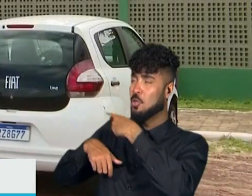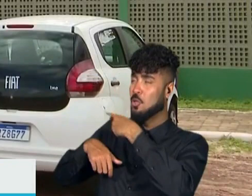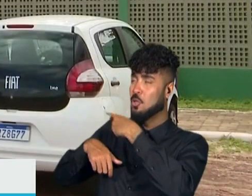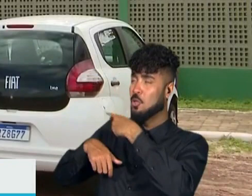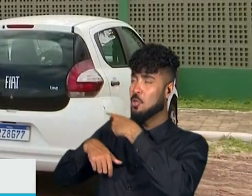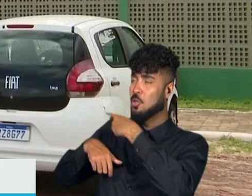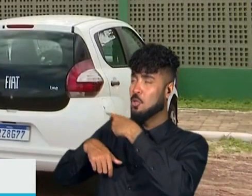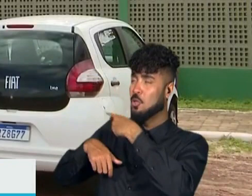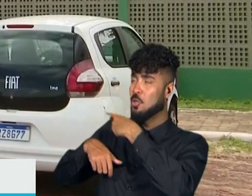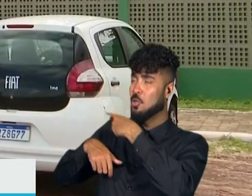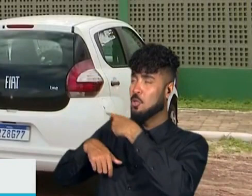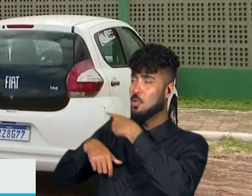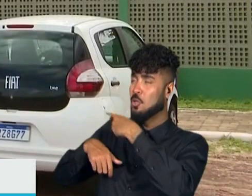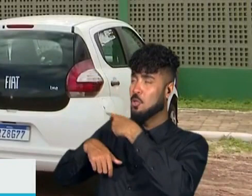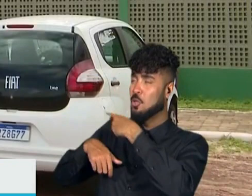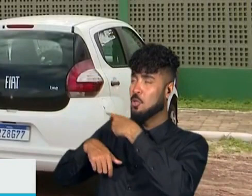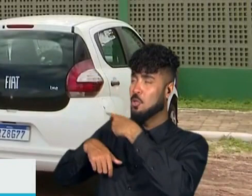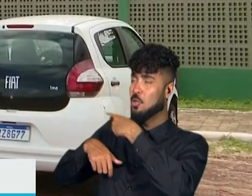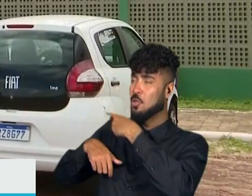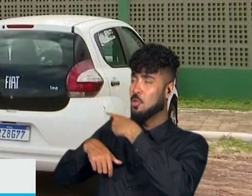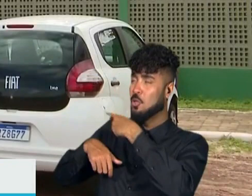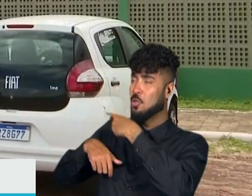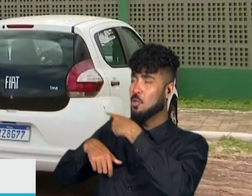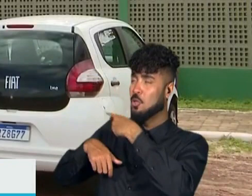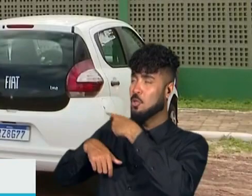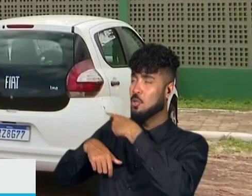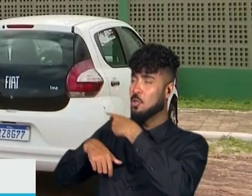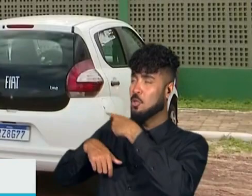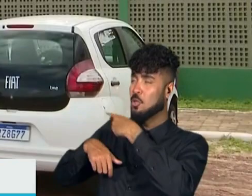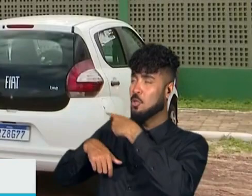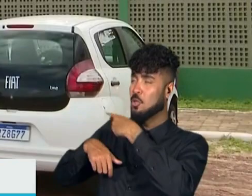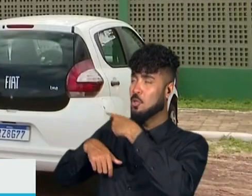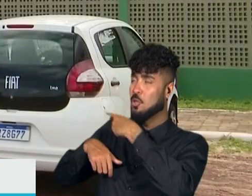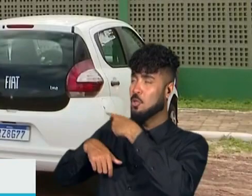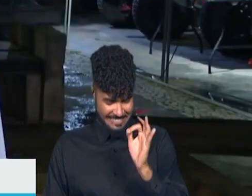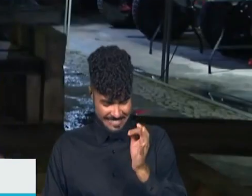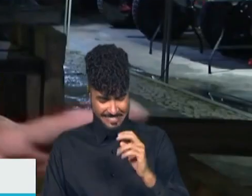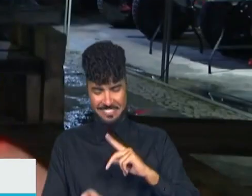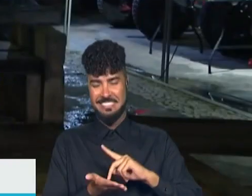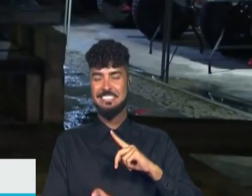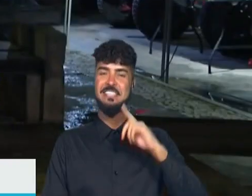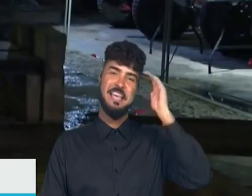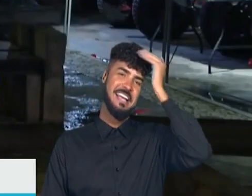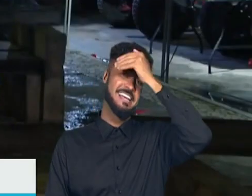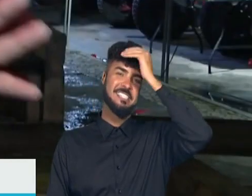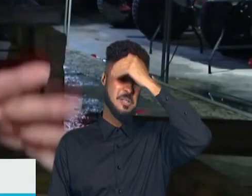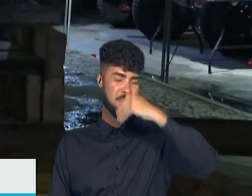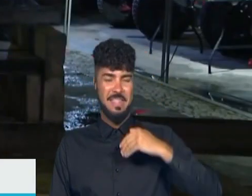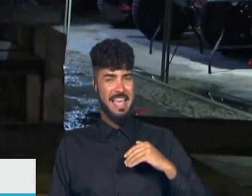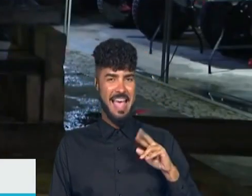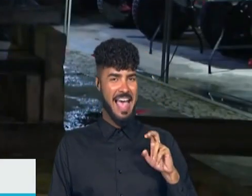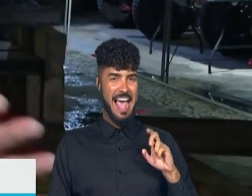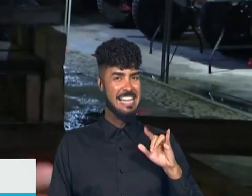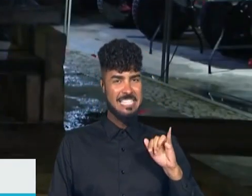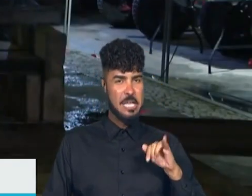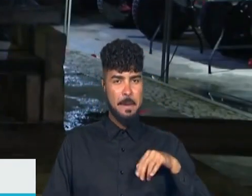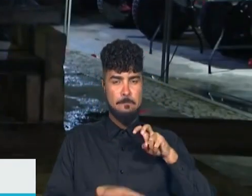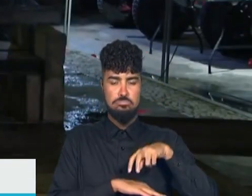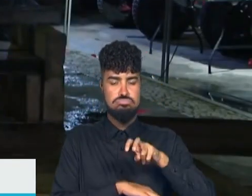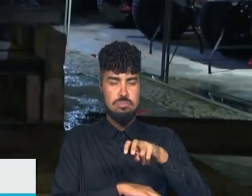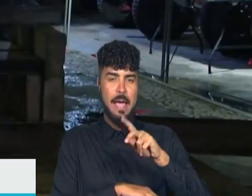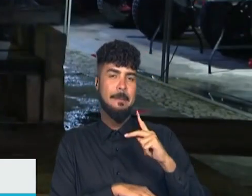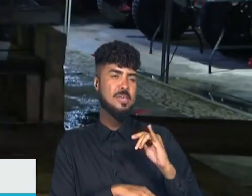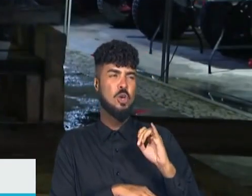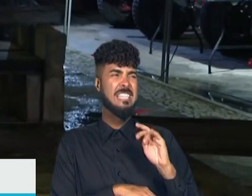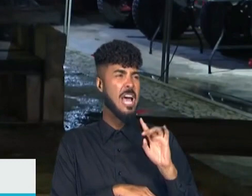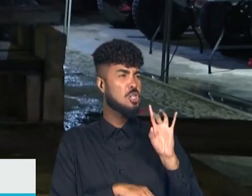conhecer um projeto que inclusive está em desenvolvimento lá no Piauí. Piocerá é muito mais do que carros e